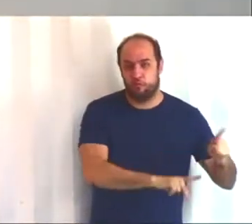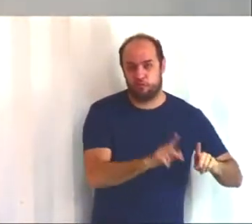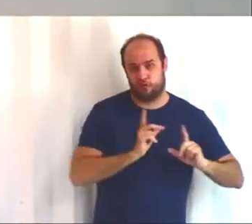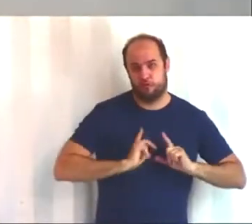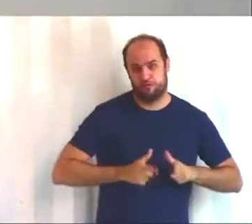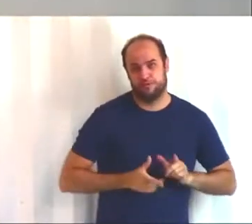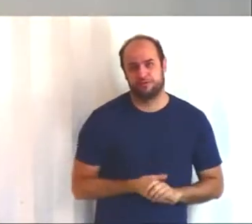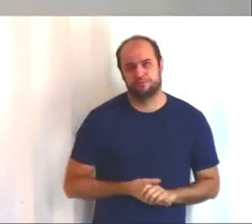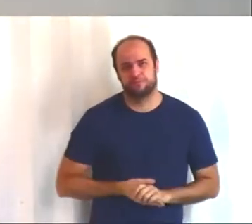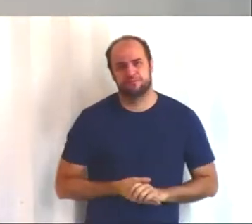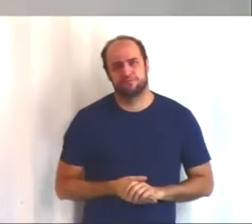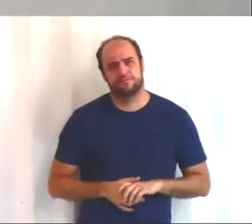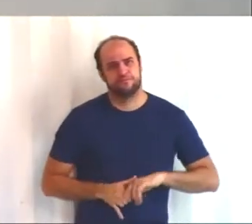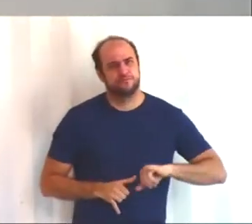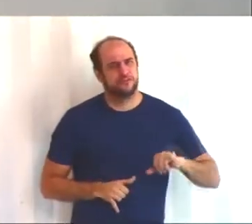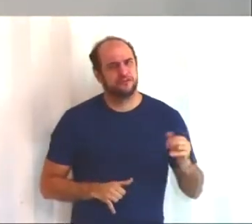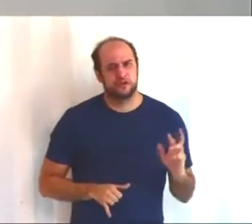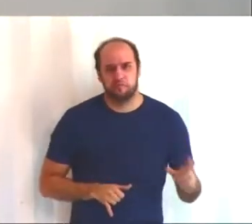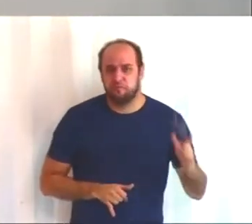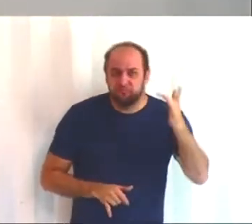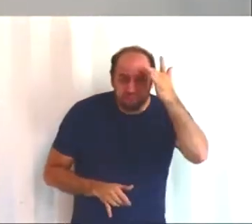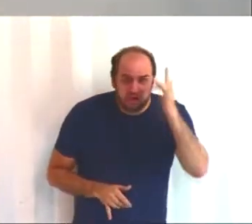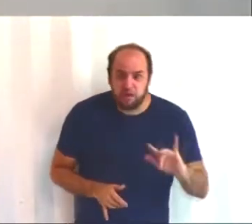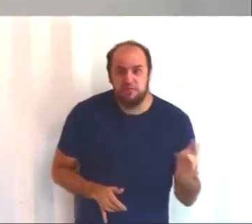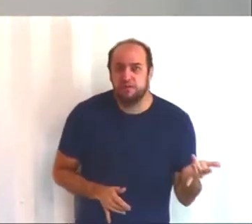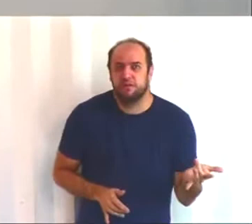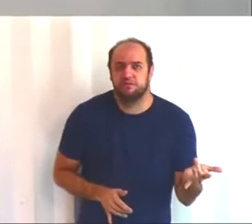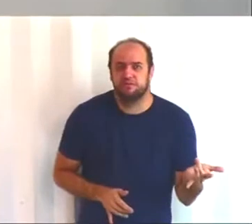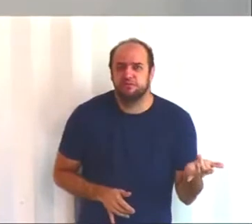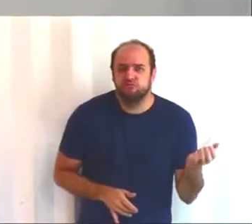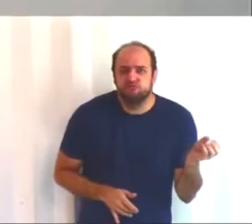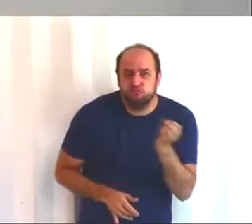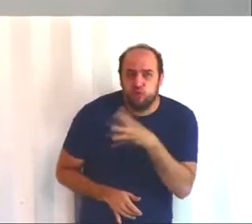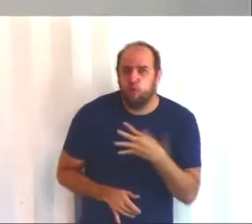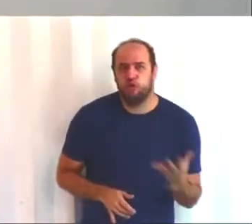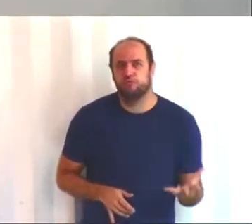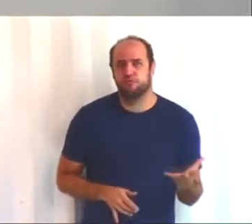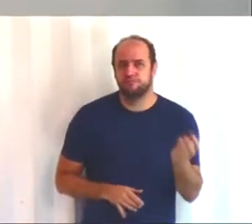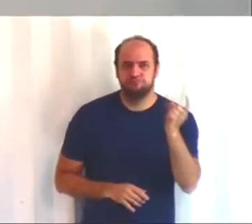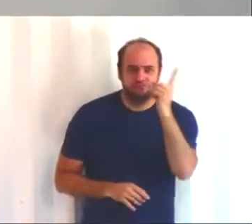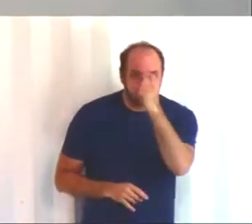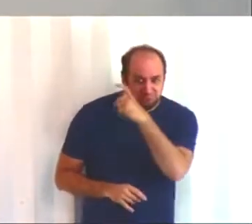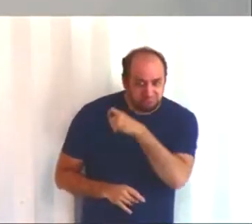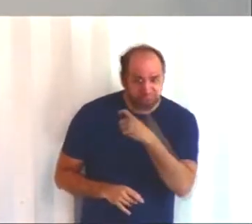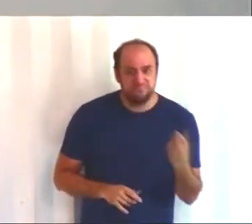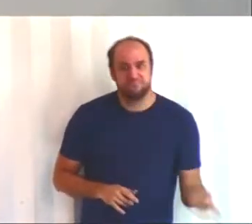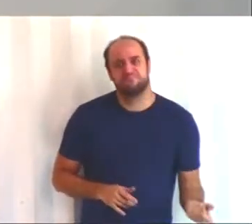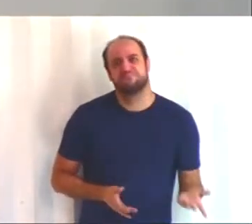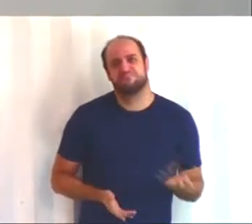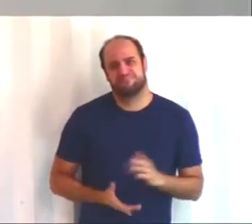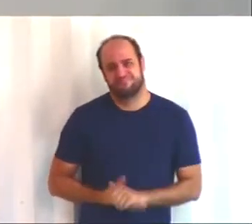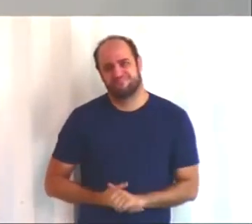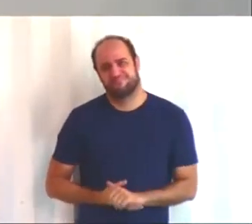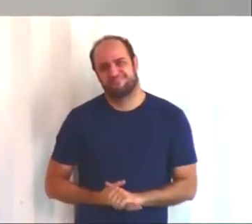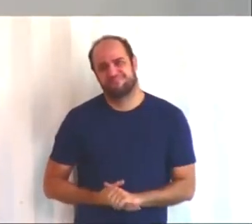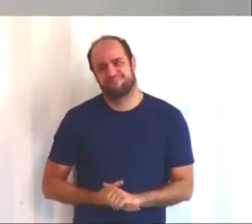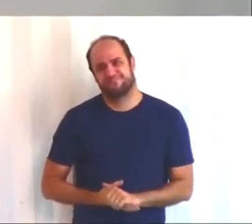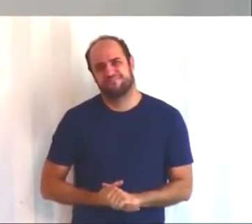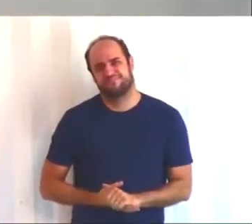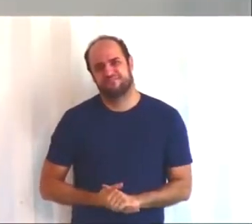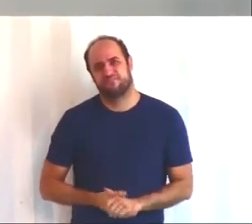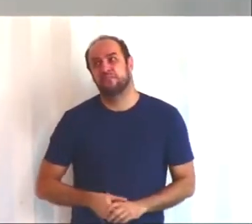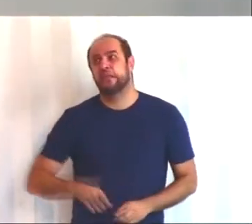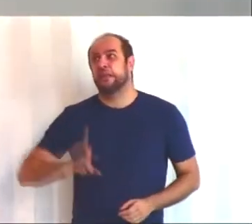Para Jeremias isso é uma coisa nova, mas uma coisa dura, uma coisa difícil. Deus estava apontando